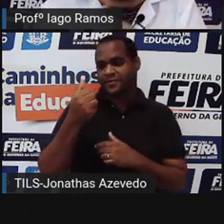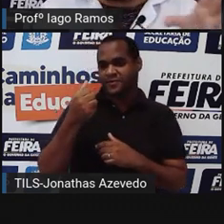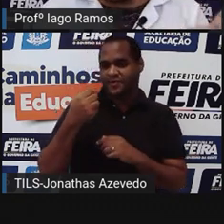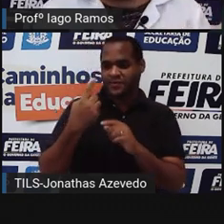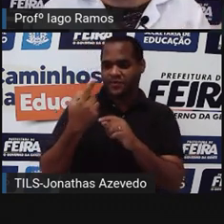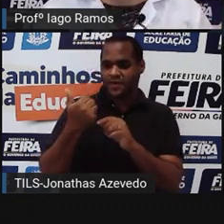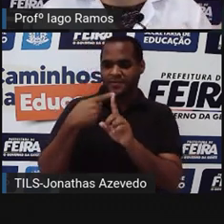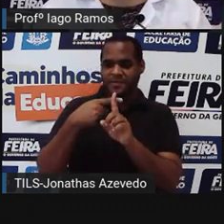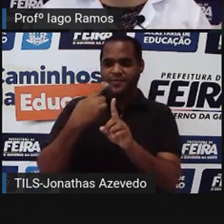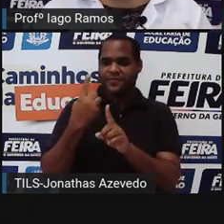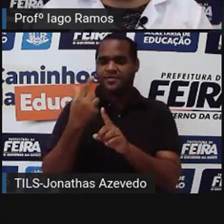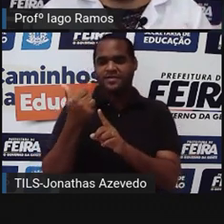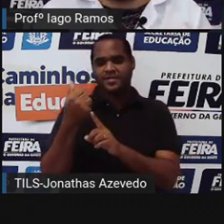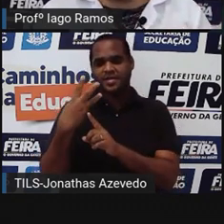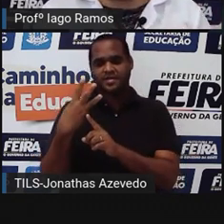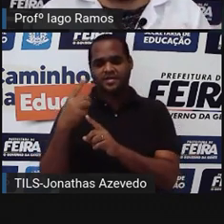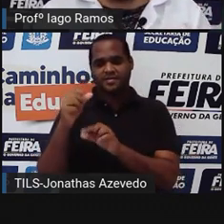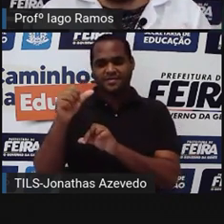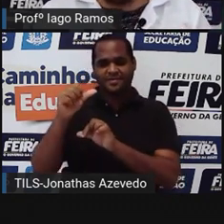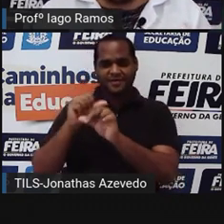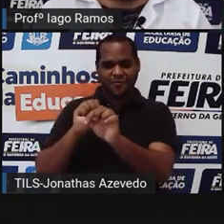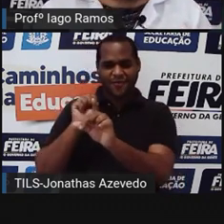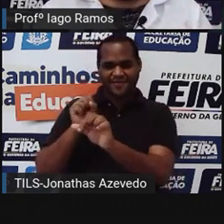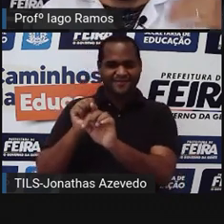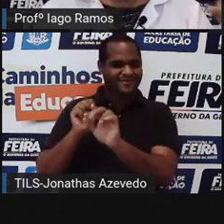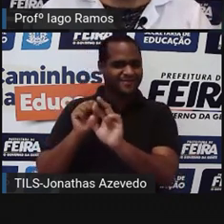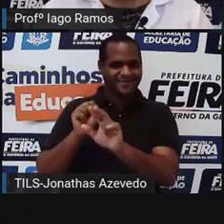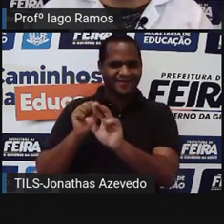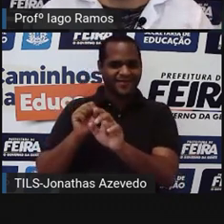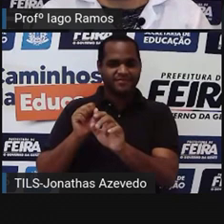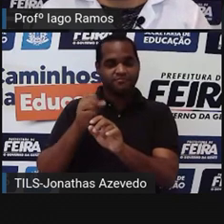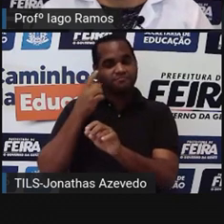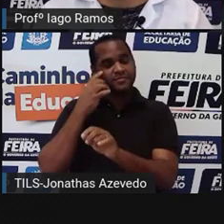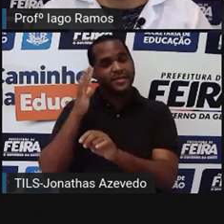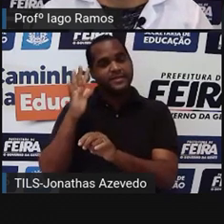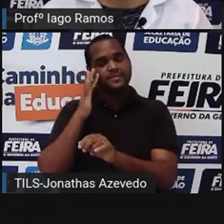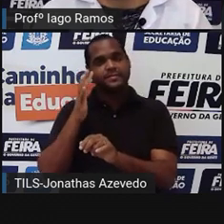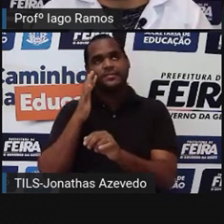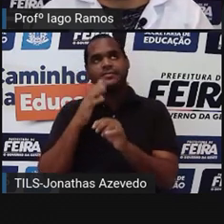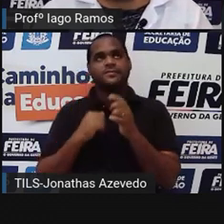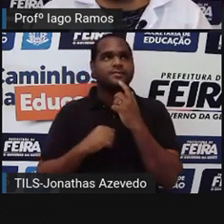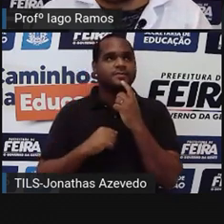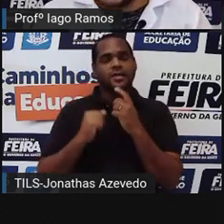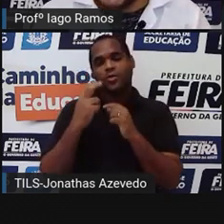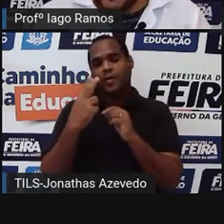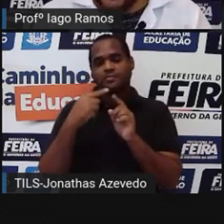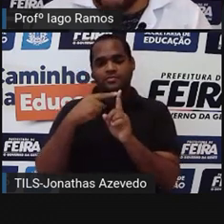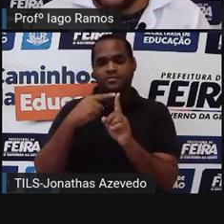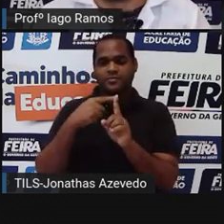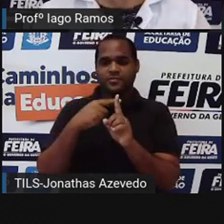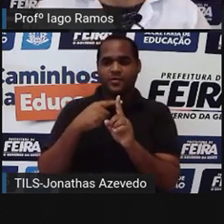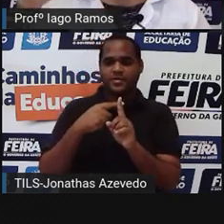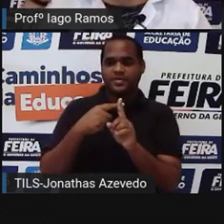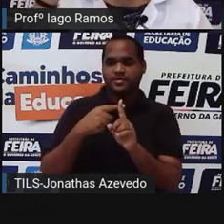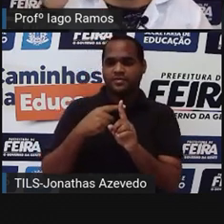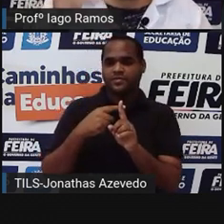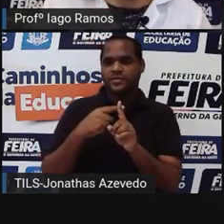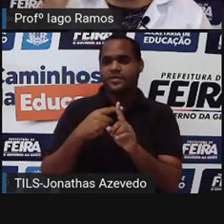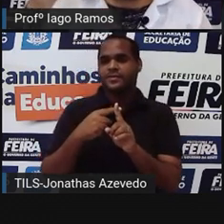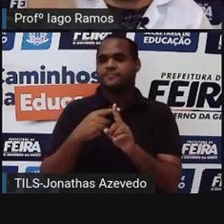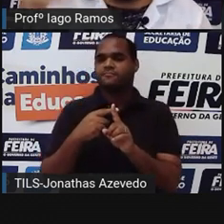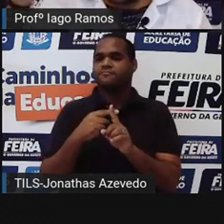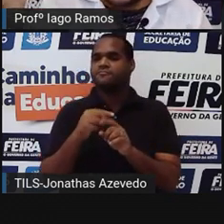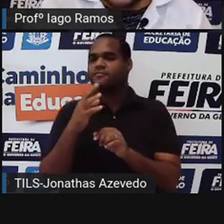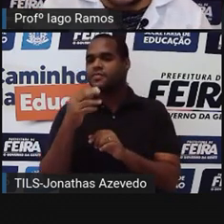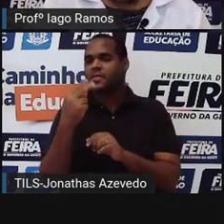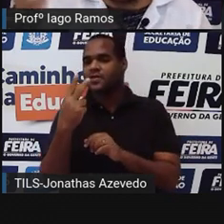13. 13 não é o oposto de 8, tá bom? Então vou pensar em outros, vou pensar aqui em 2 e 6. Se eu fizer